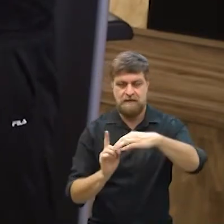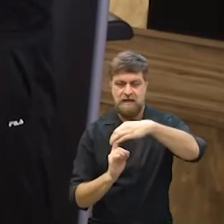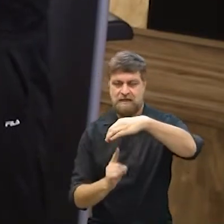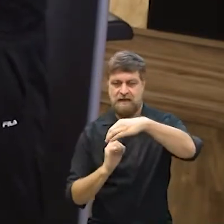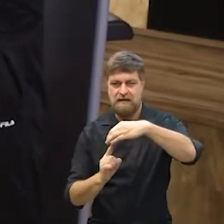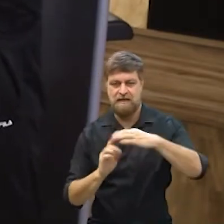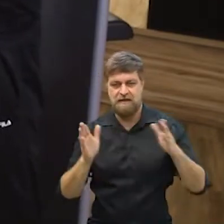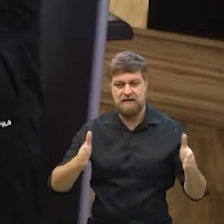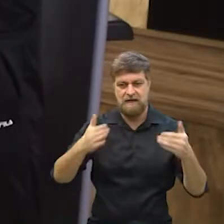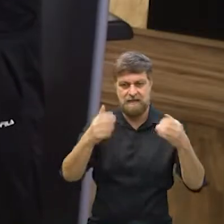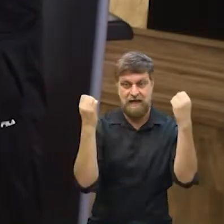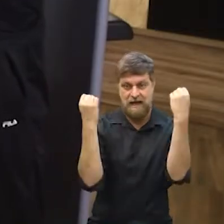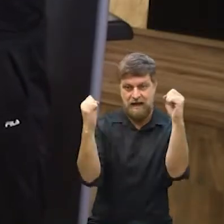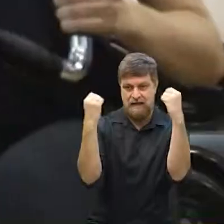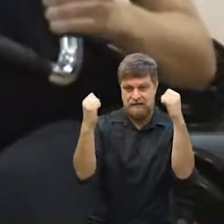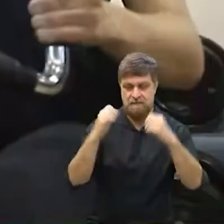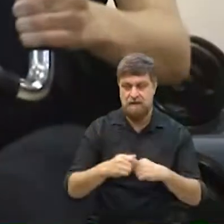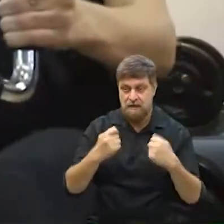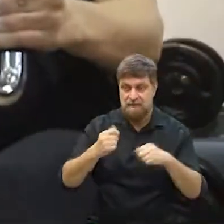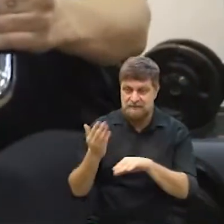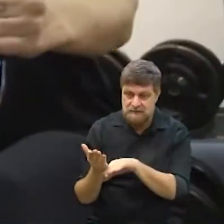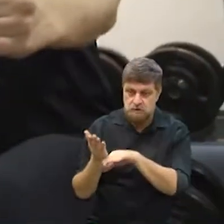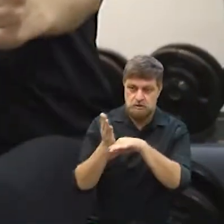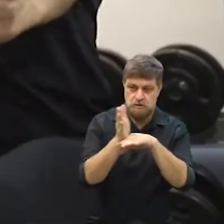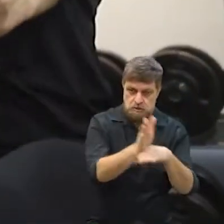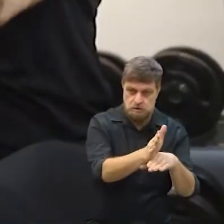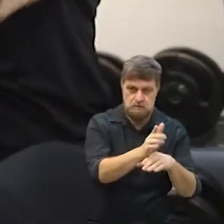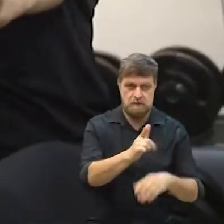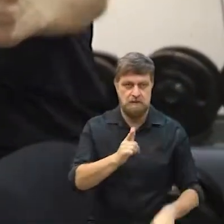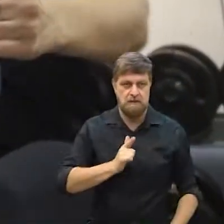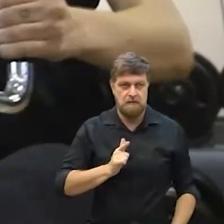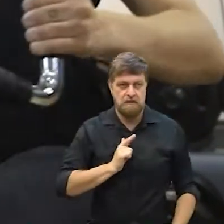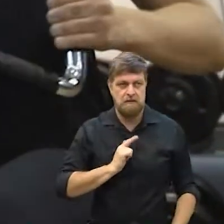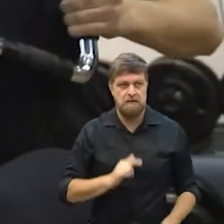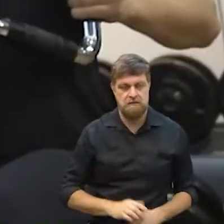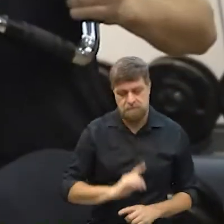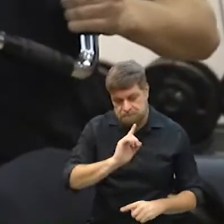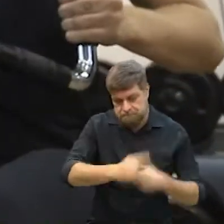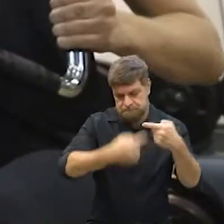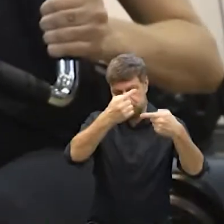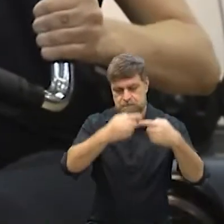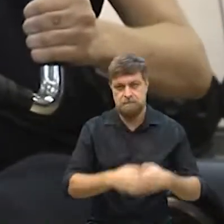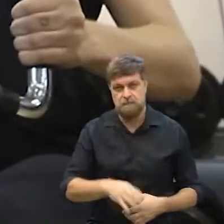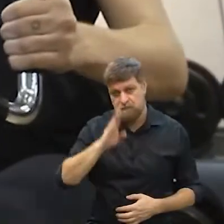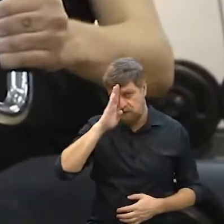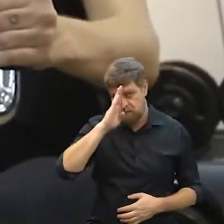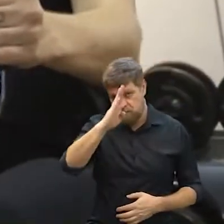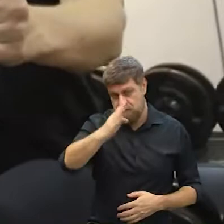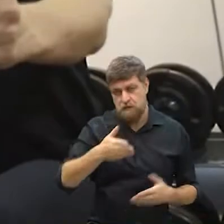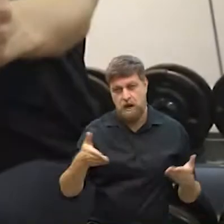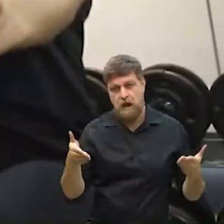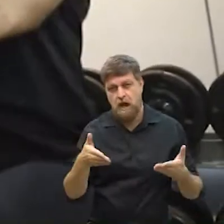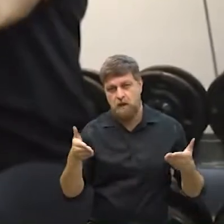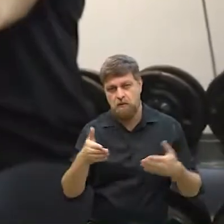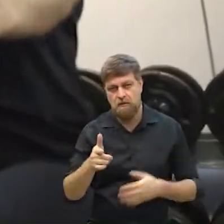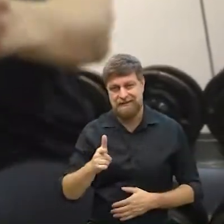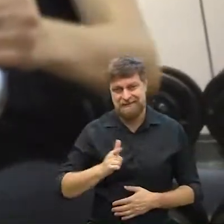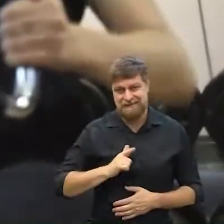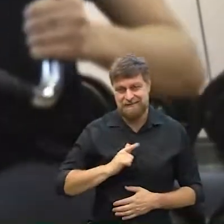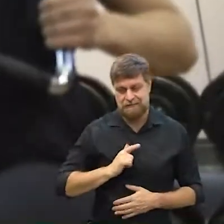na sua clínica, nas academias, precisando de ajuda, de uma reabilitação, principalmente agora,